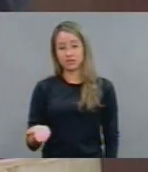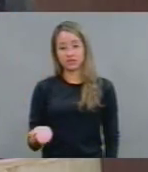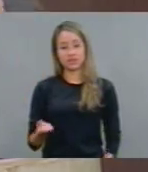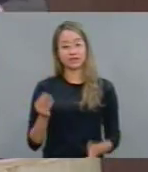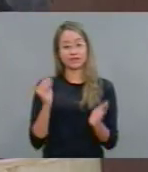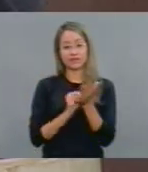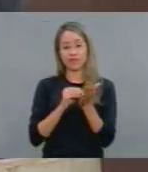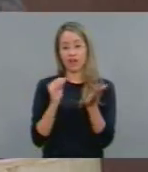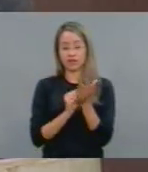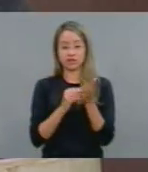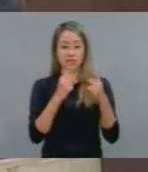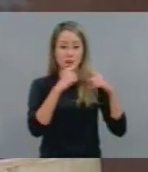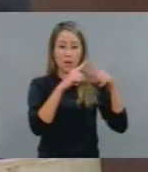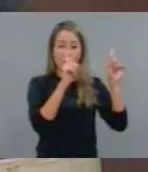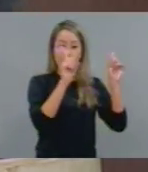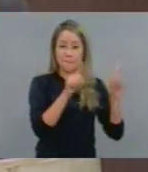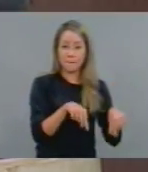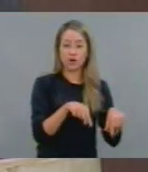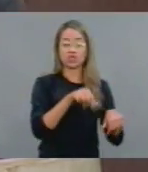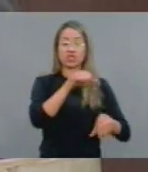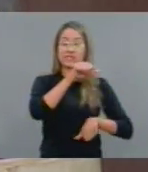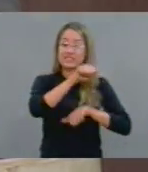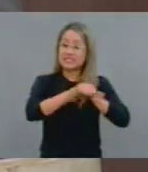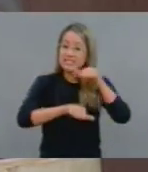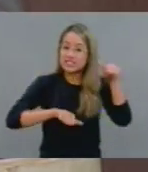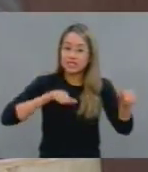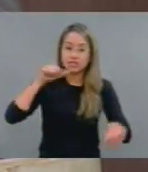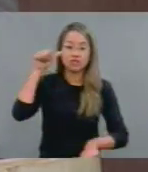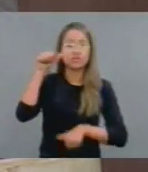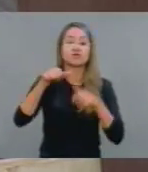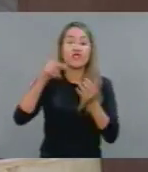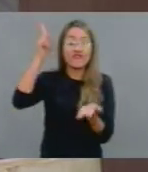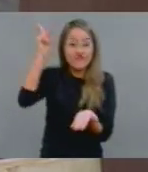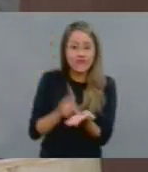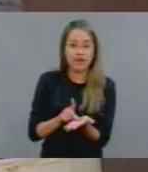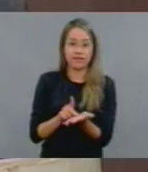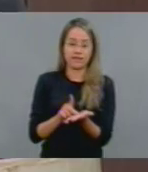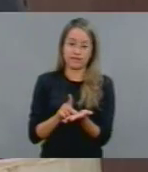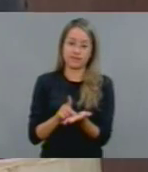de um projeto transformador popular desde baixo.